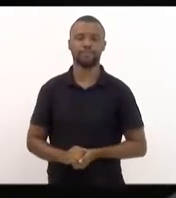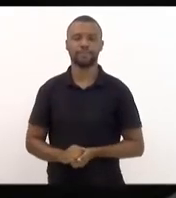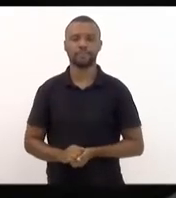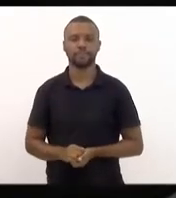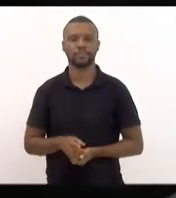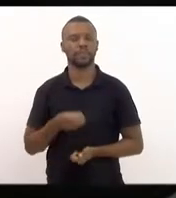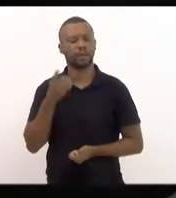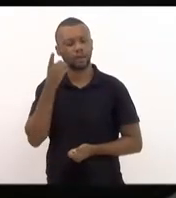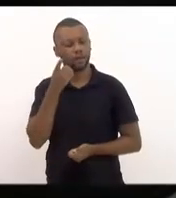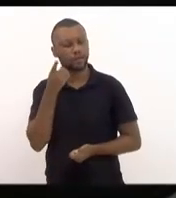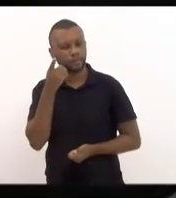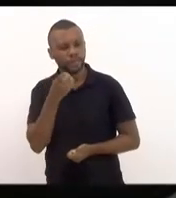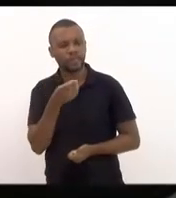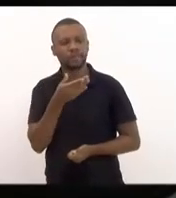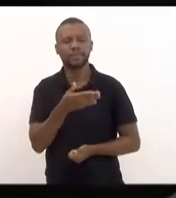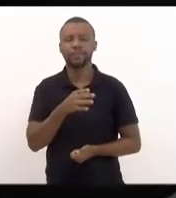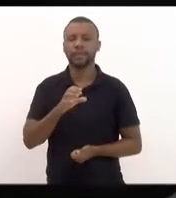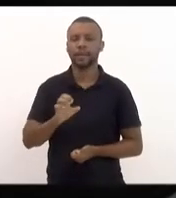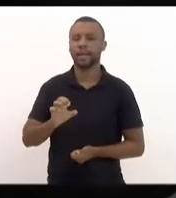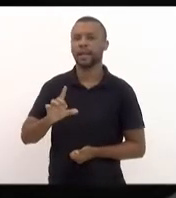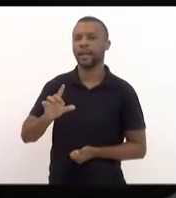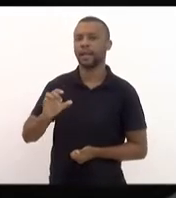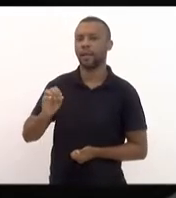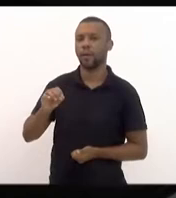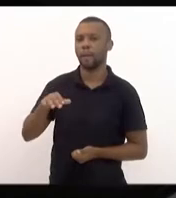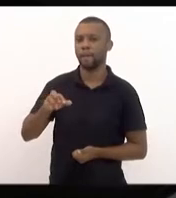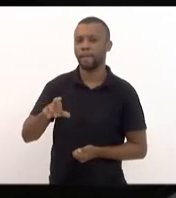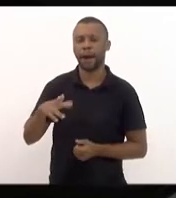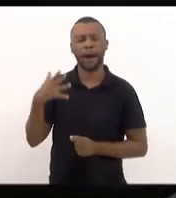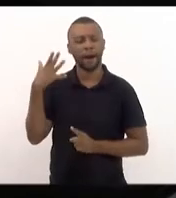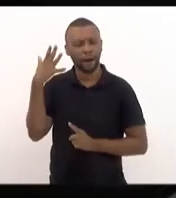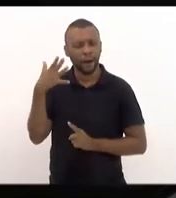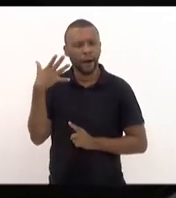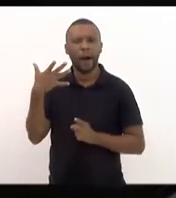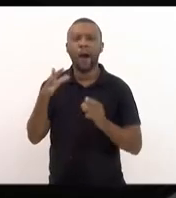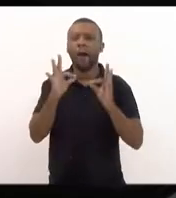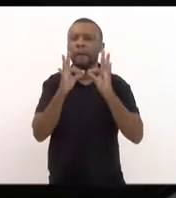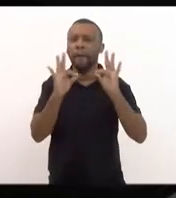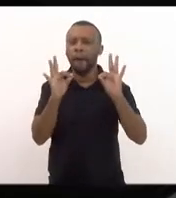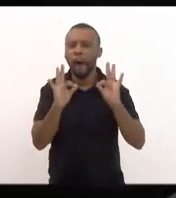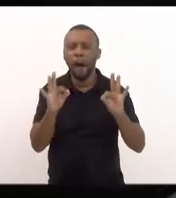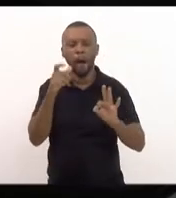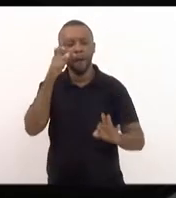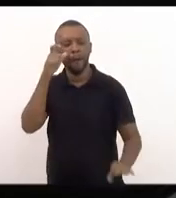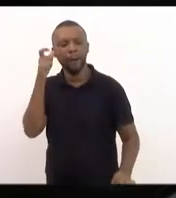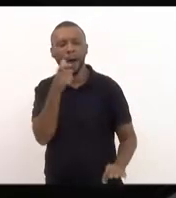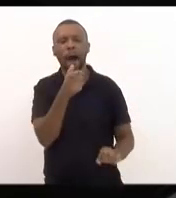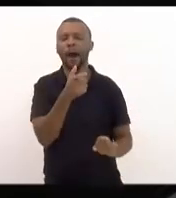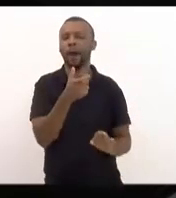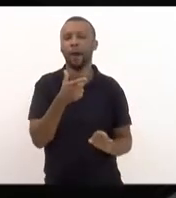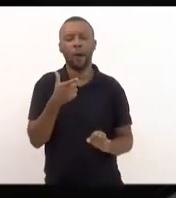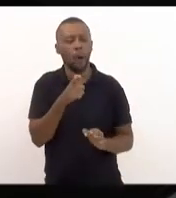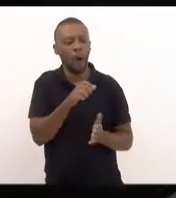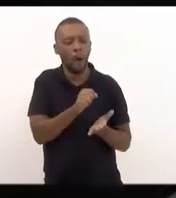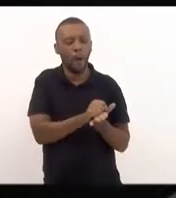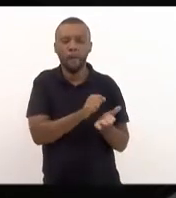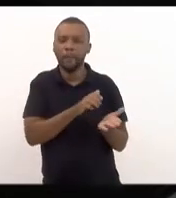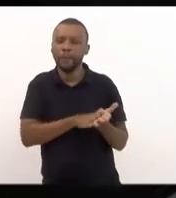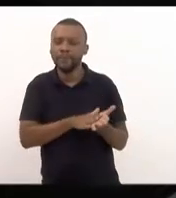O deputado Leomar e Luiz Paulo falaram de algumas frases aqui que é muito interessante, que eu anotei, em relação